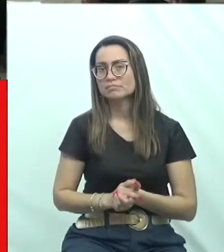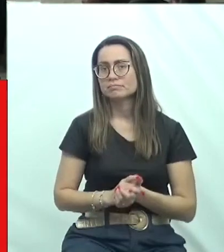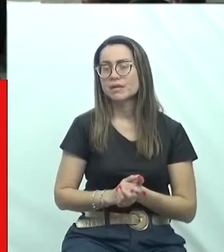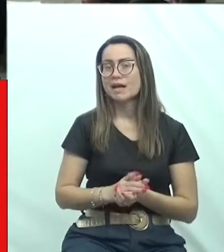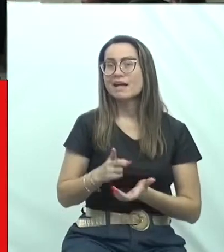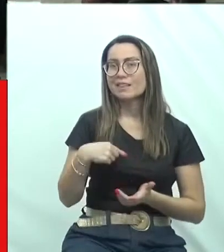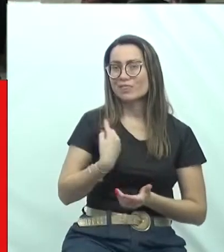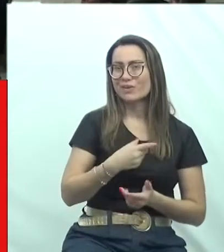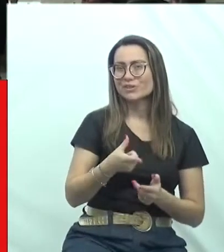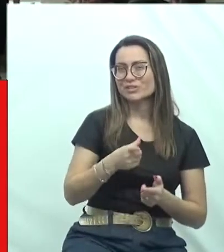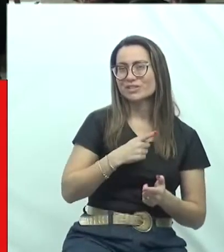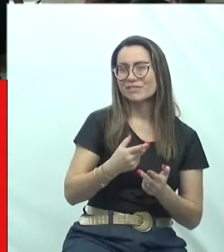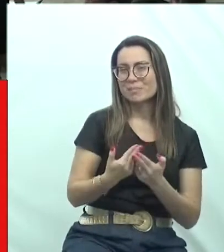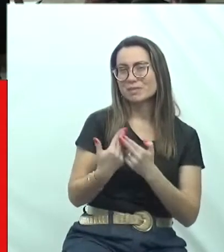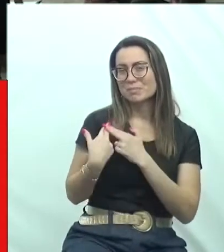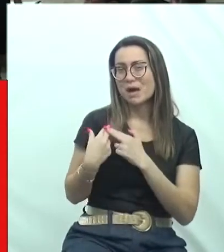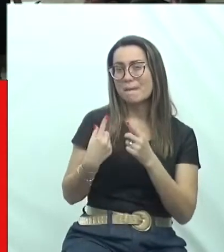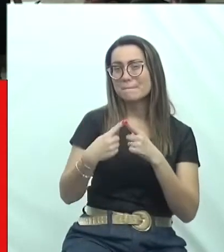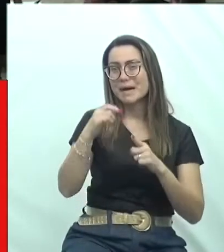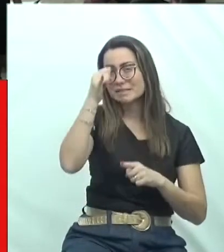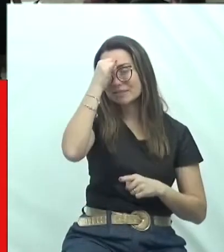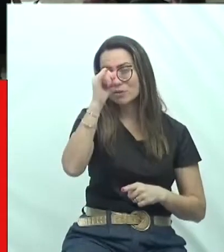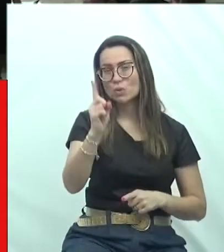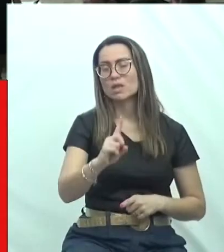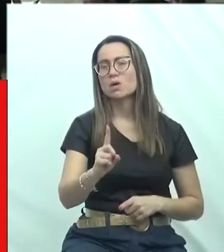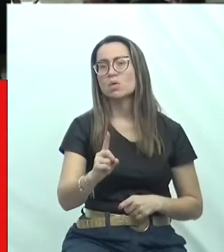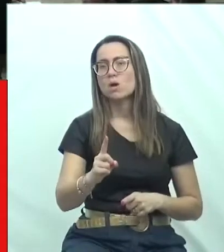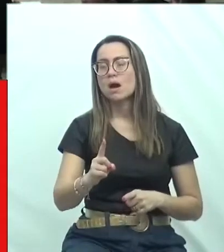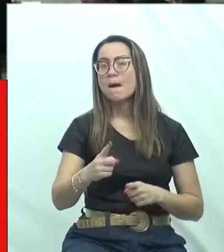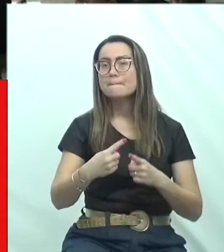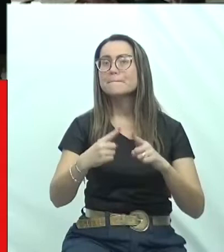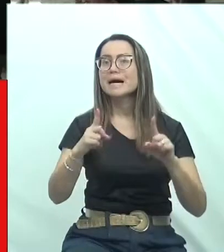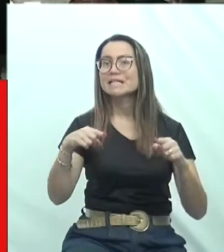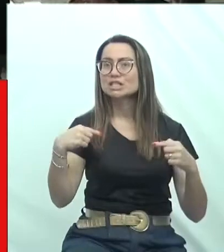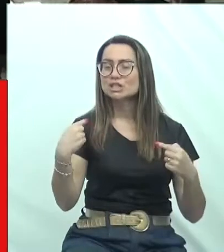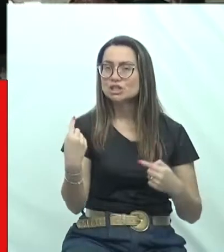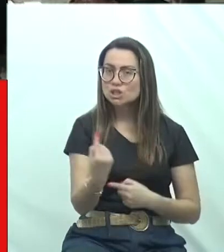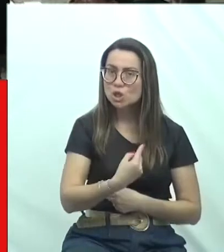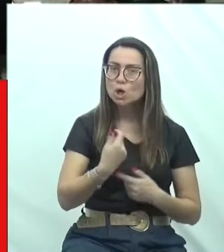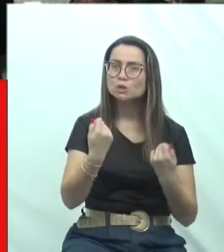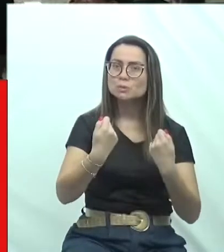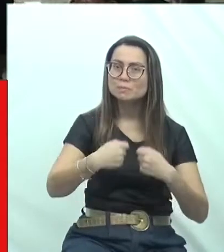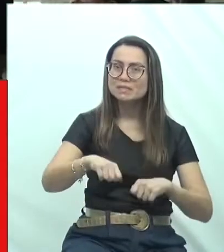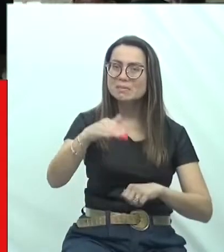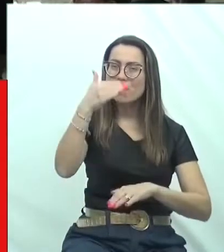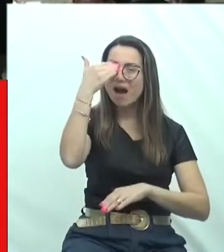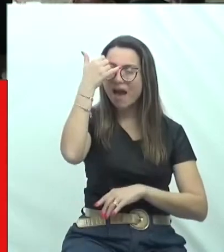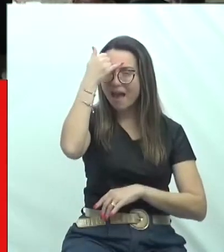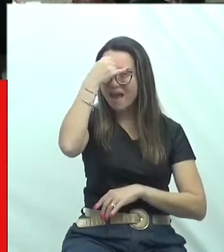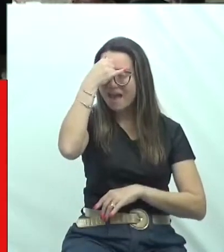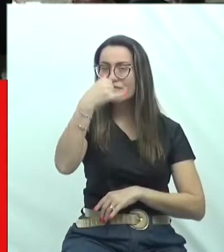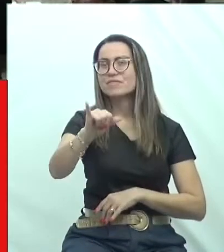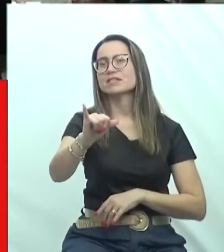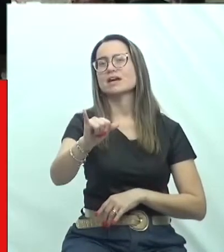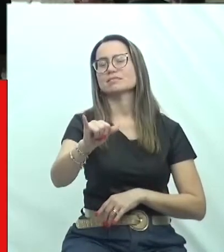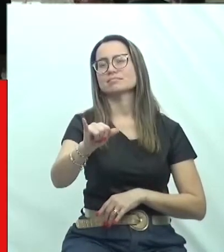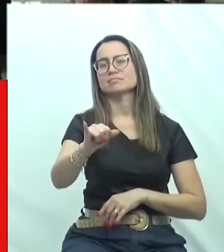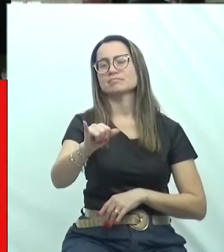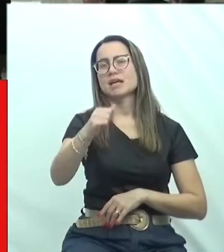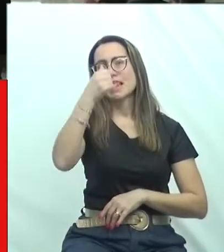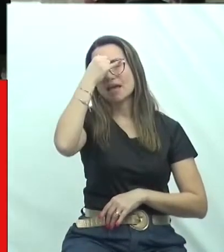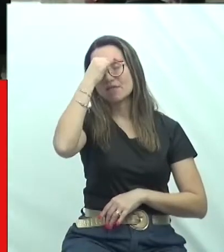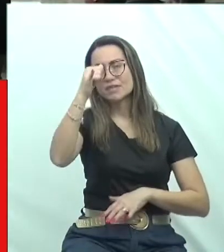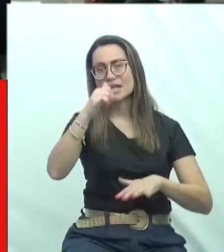como um agente da saúde, a gente quer evitar. Eu acho que deveríamos seguir nessa linha de evitar que a rede